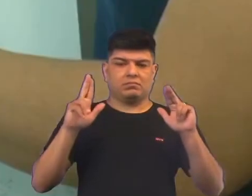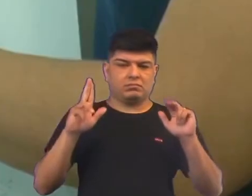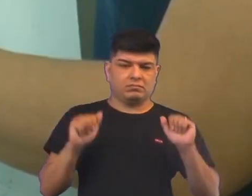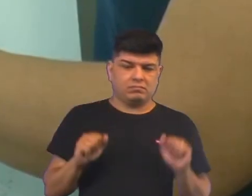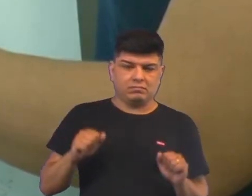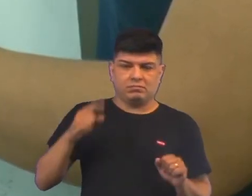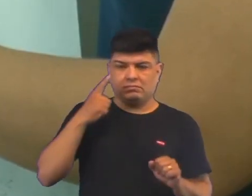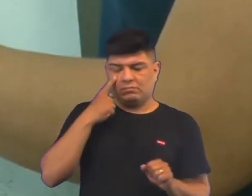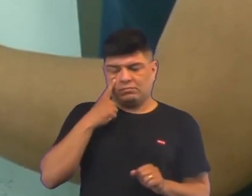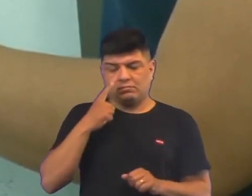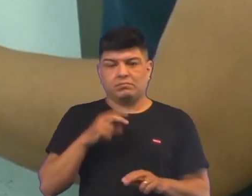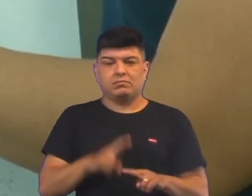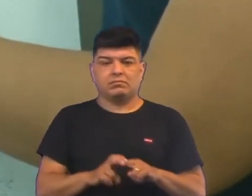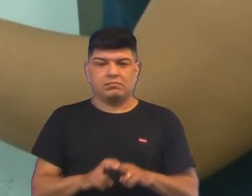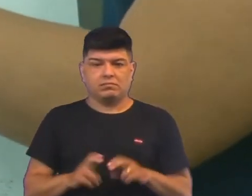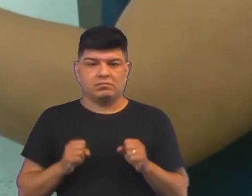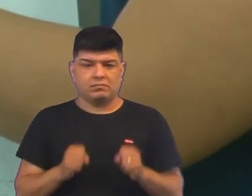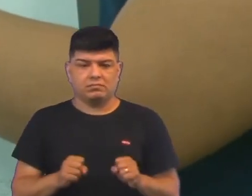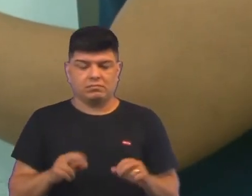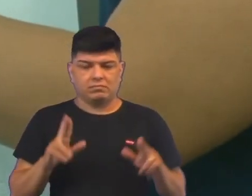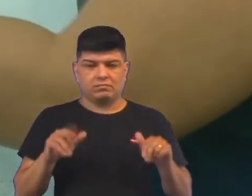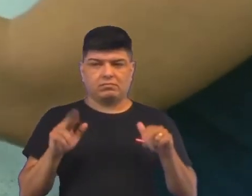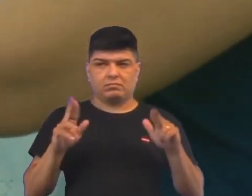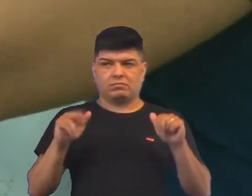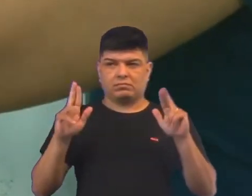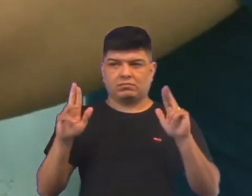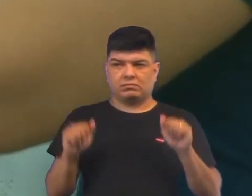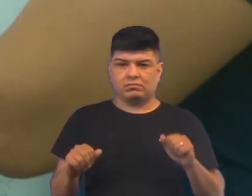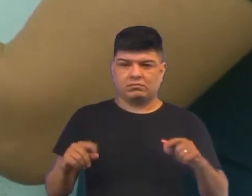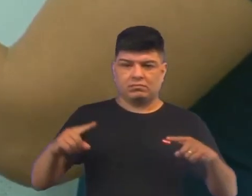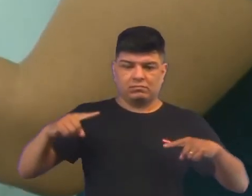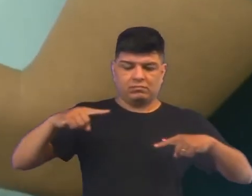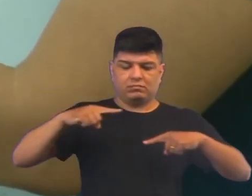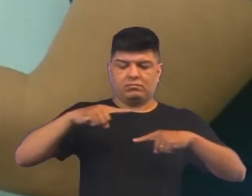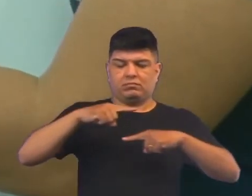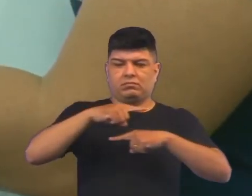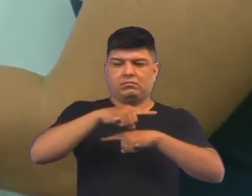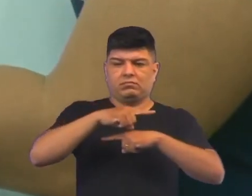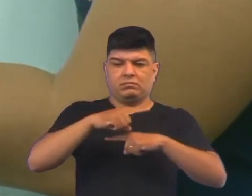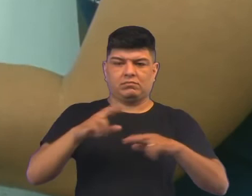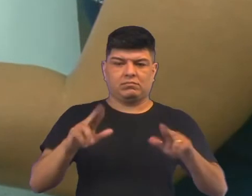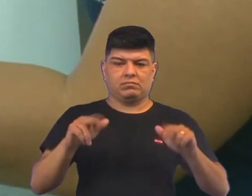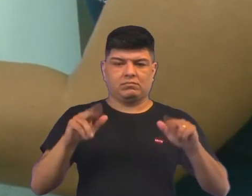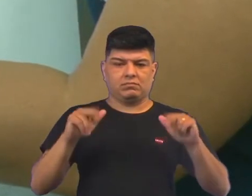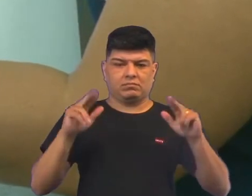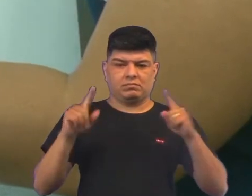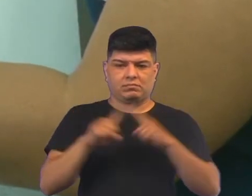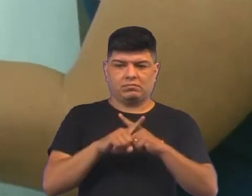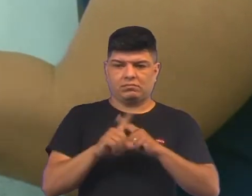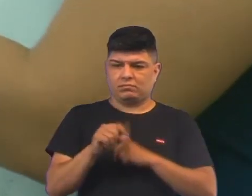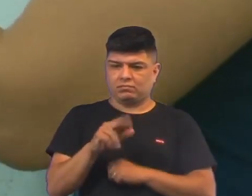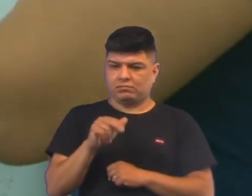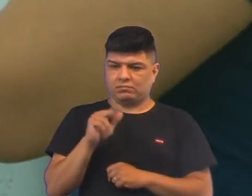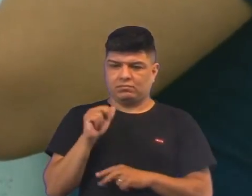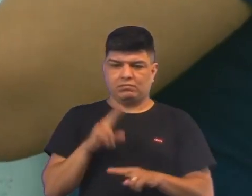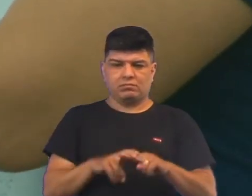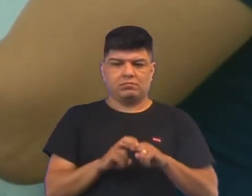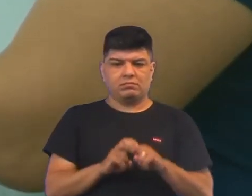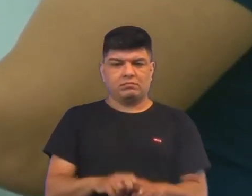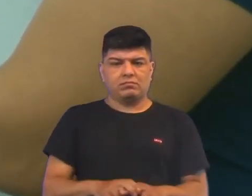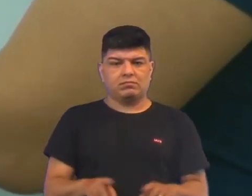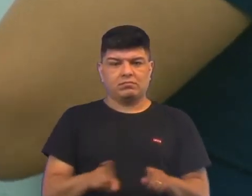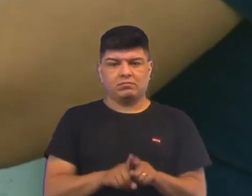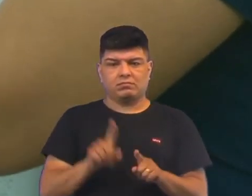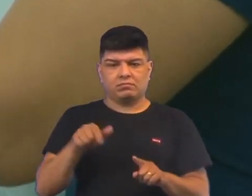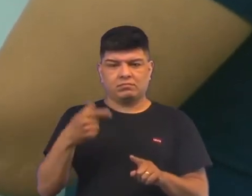você observar aí, tá? Elas não se cruzam. Essa reta aqui em cima, ó, não se cruza com essa, tá? Assim como